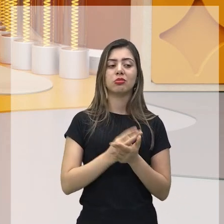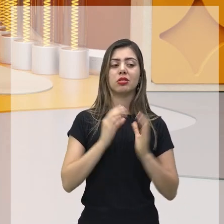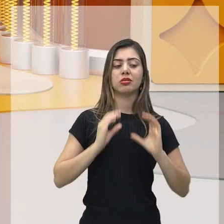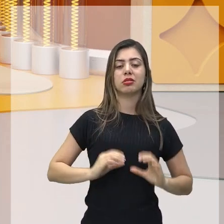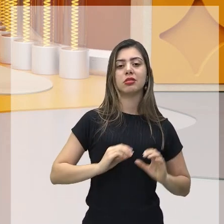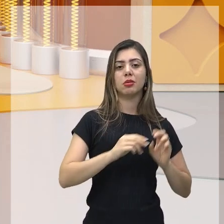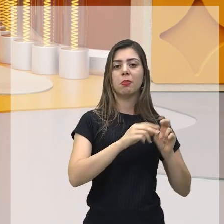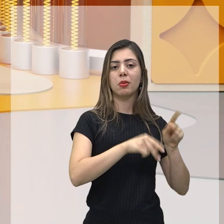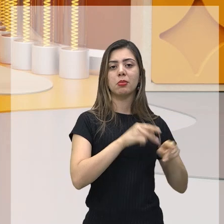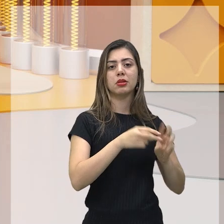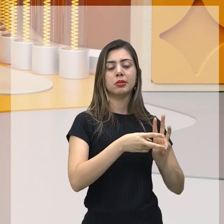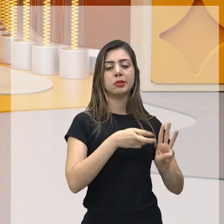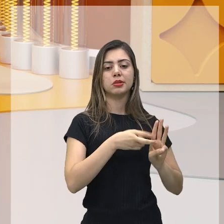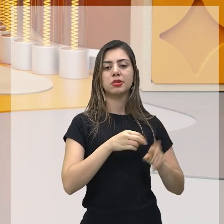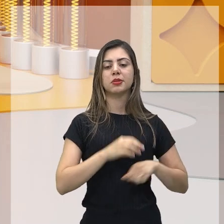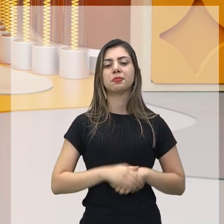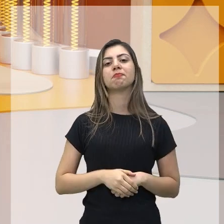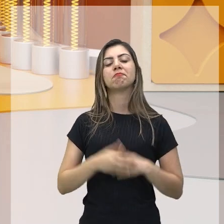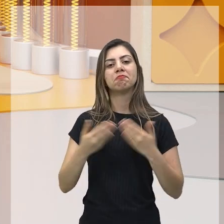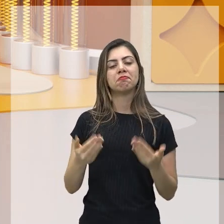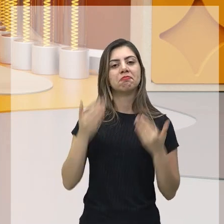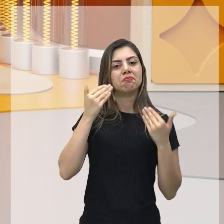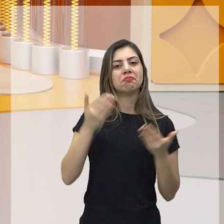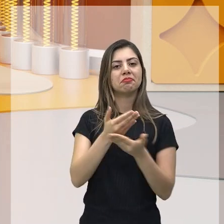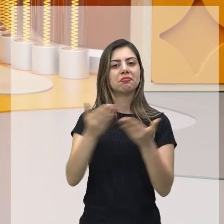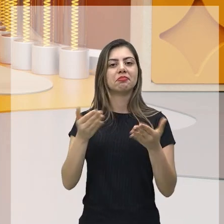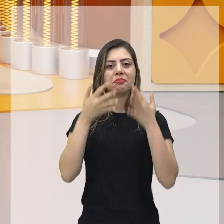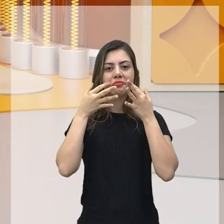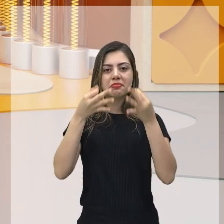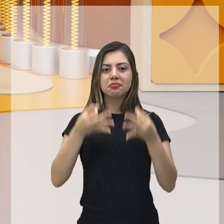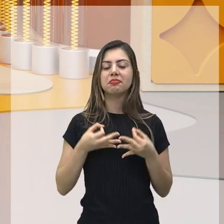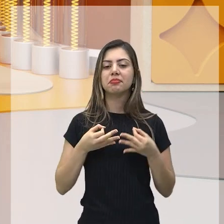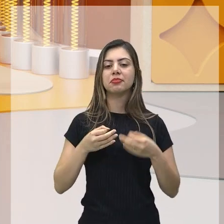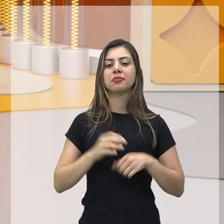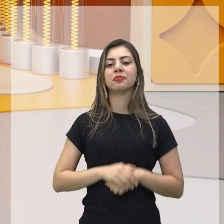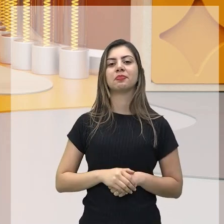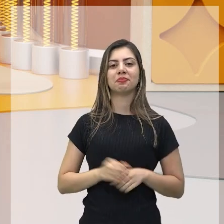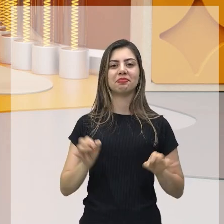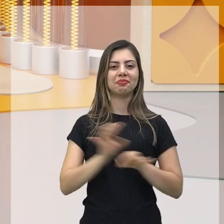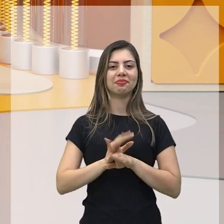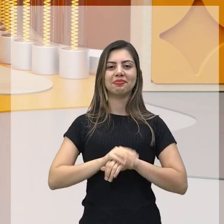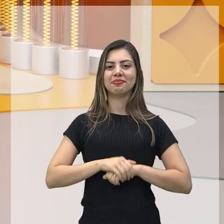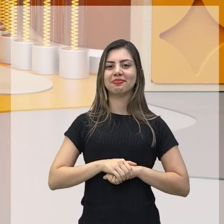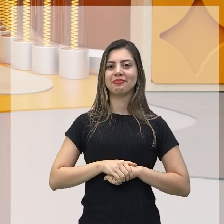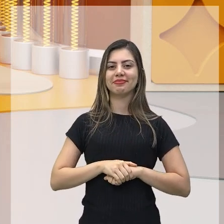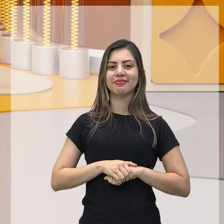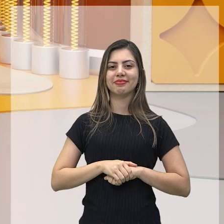povos indígenas. Eu agradeço muito a atenção de vocês e a gente encerra por aqui.